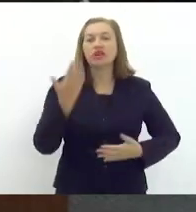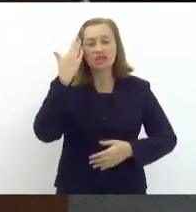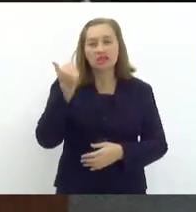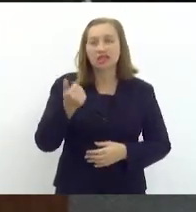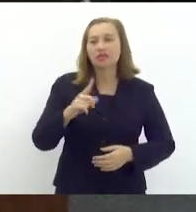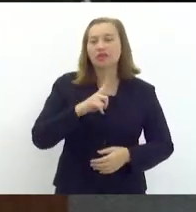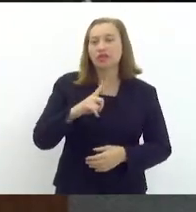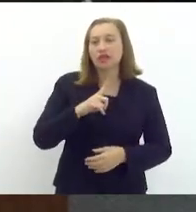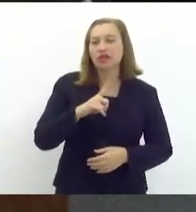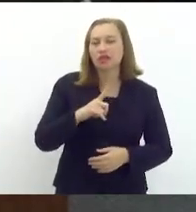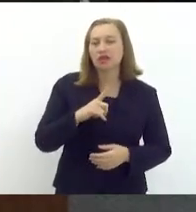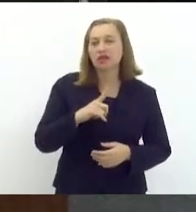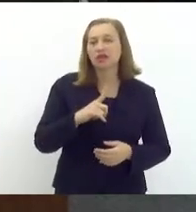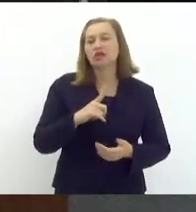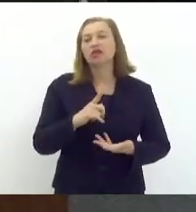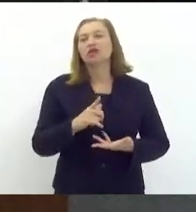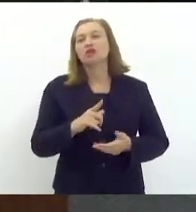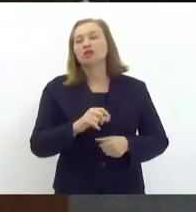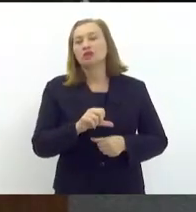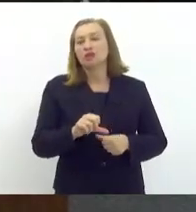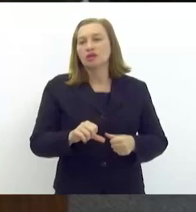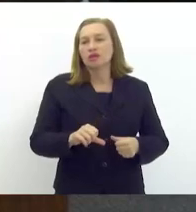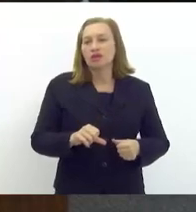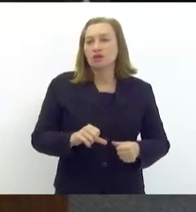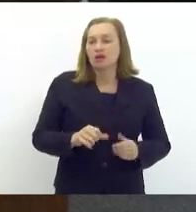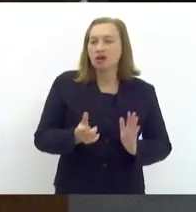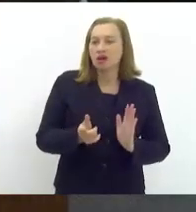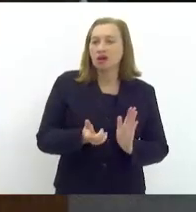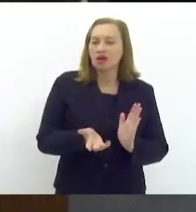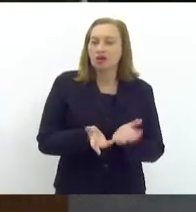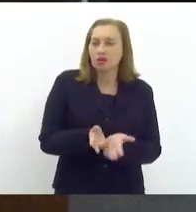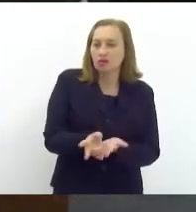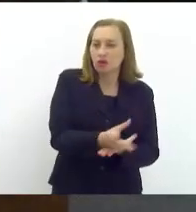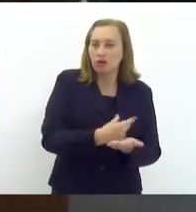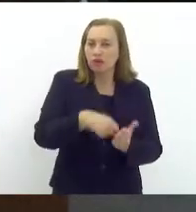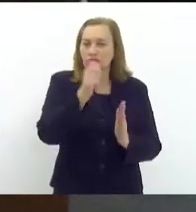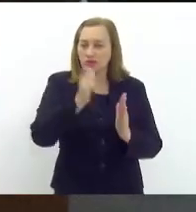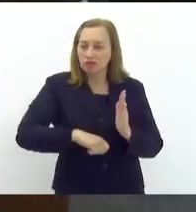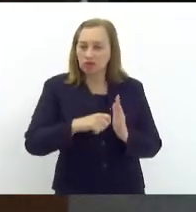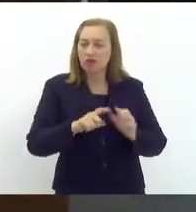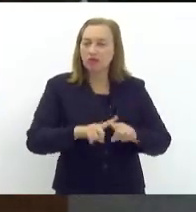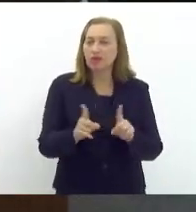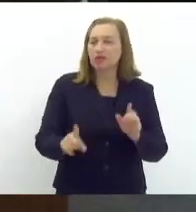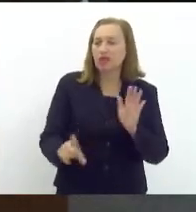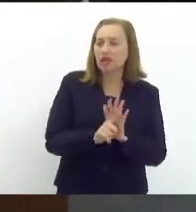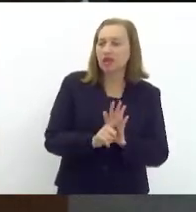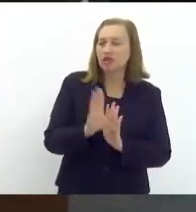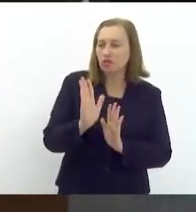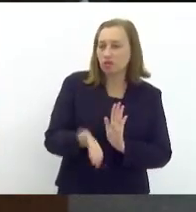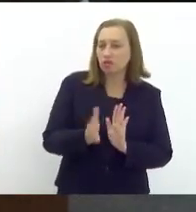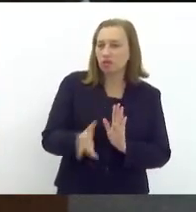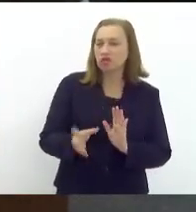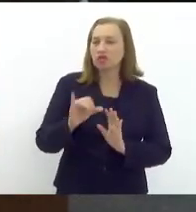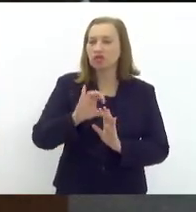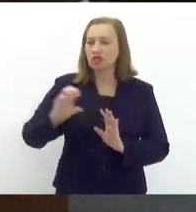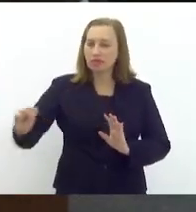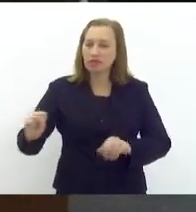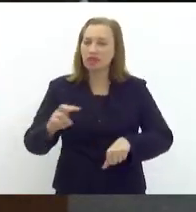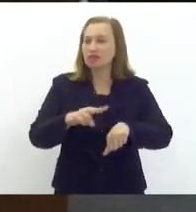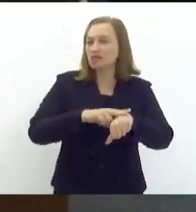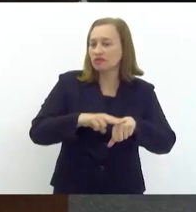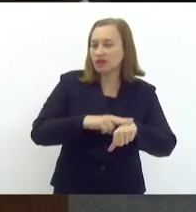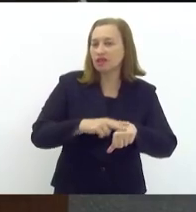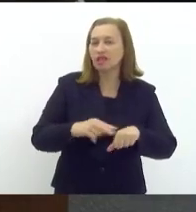uma reforma tributária em curso esse debate vai ser aprofundado mas a lei de hoje garante o ICMS verde e garante que as cidades que